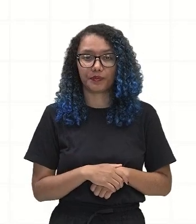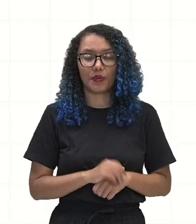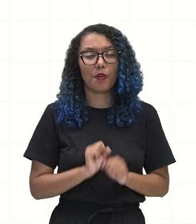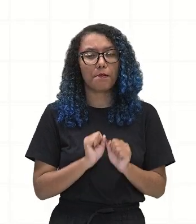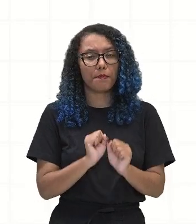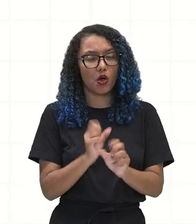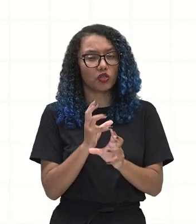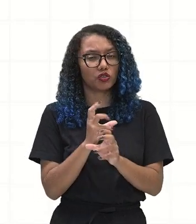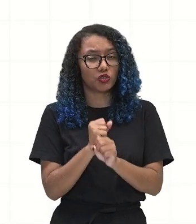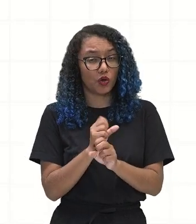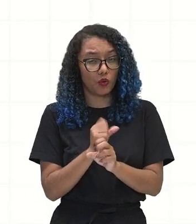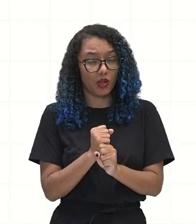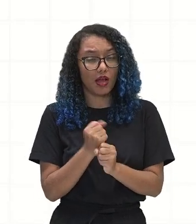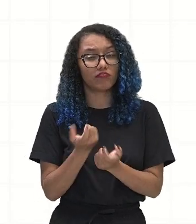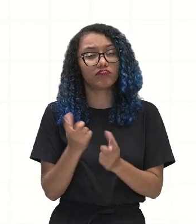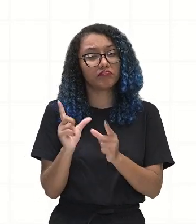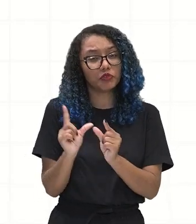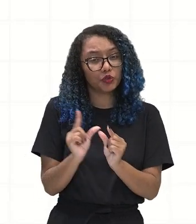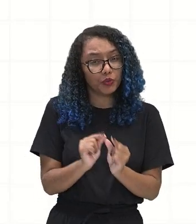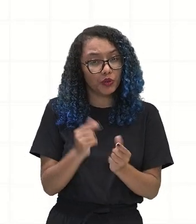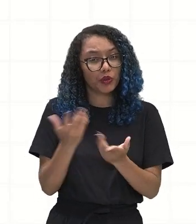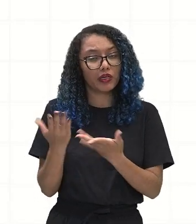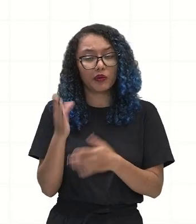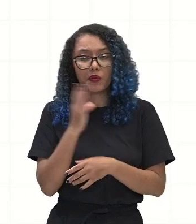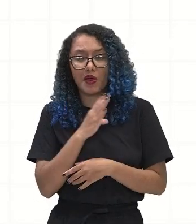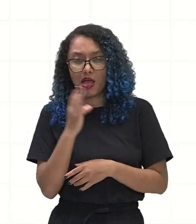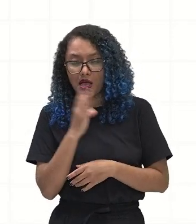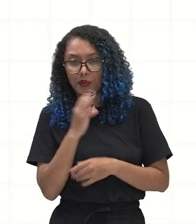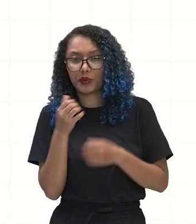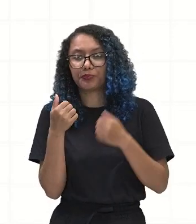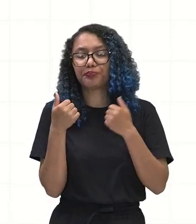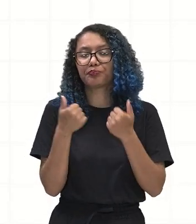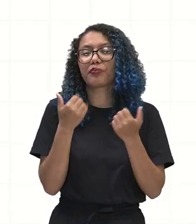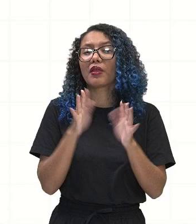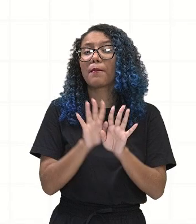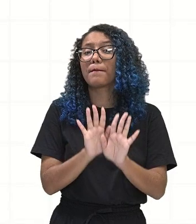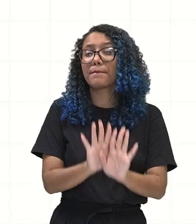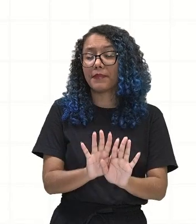resolver simplificando, bem de forma rápida. Mas aqui, ó,